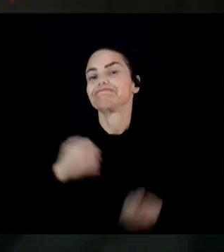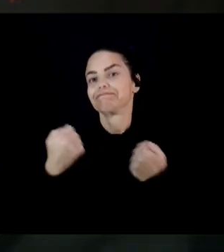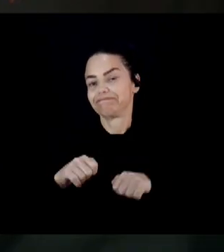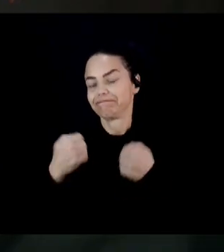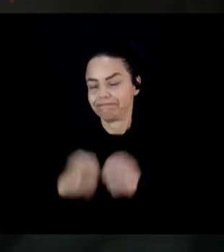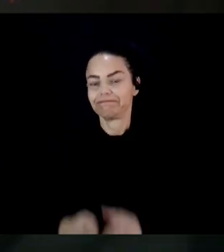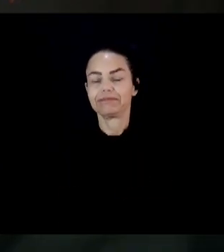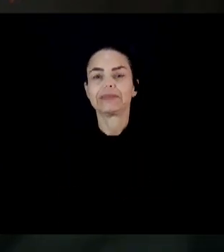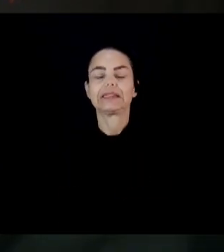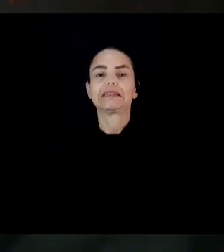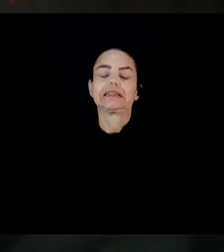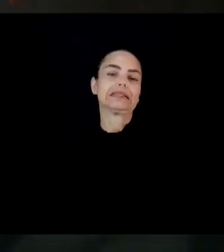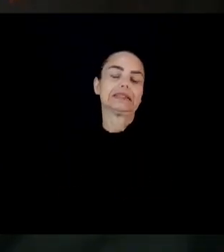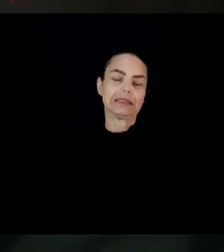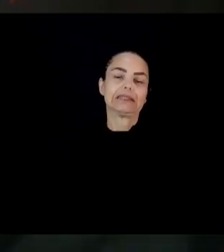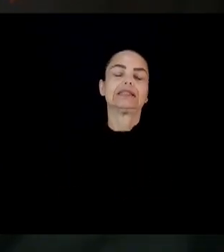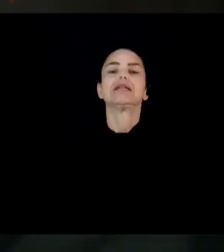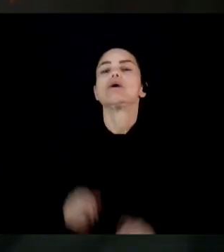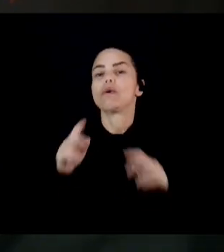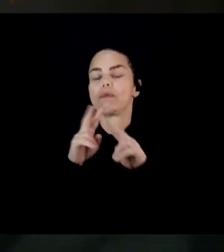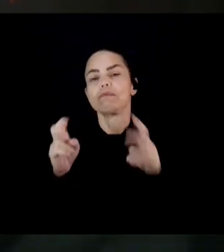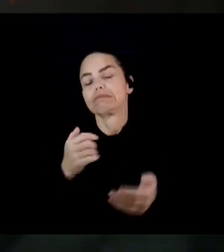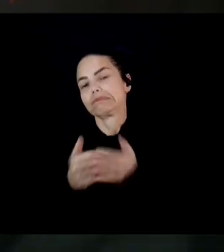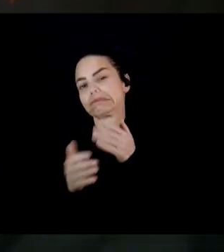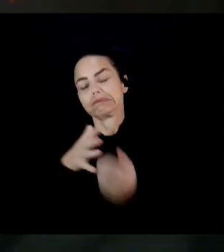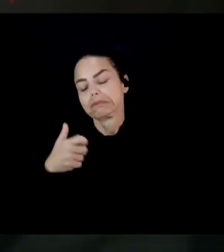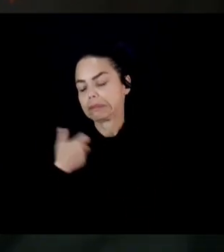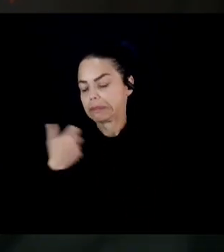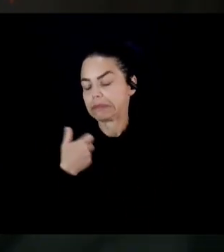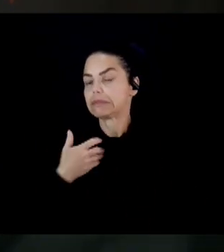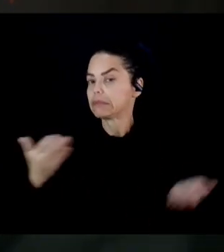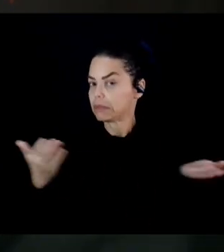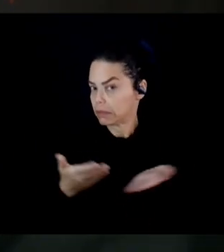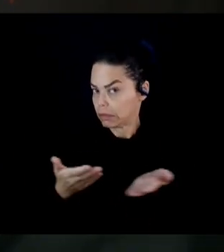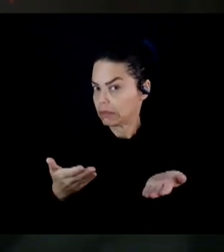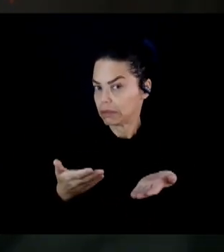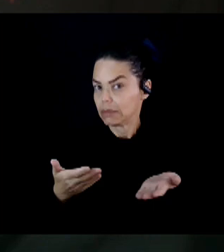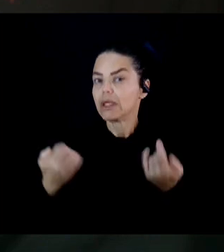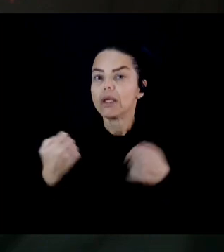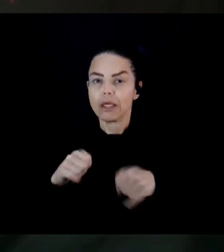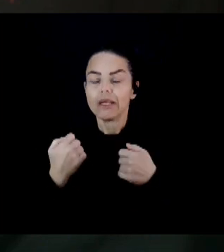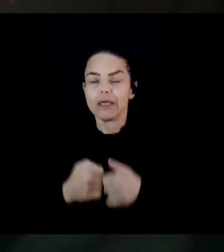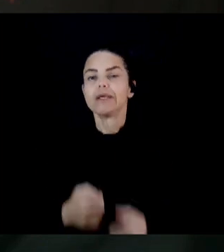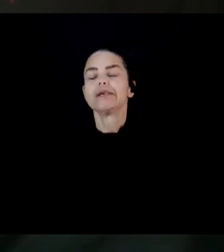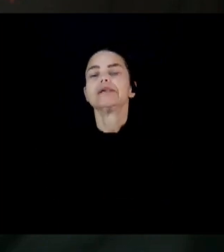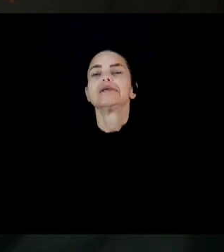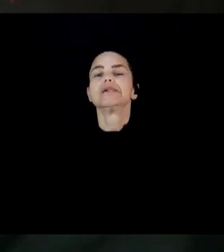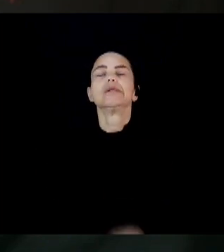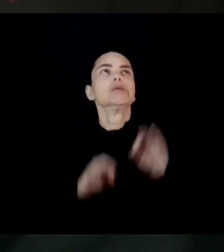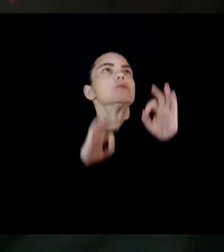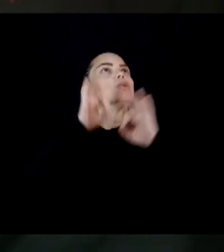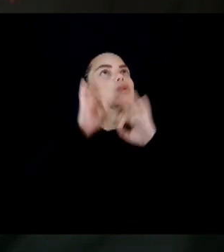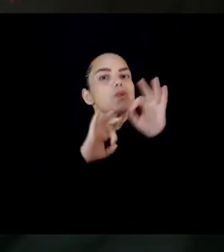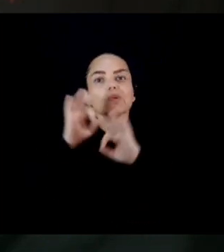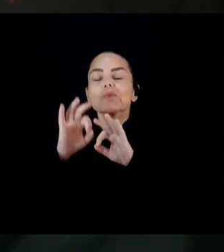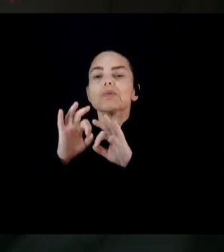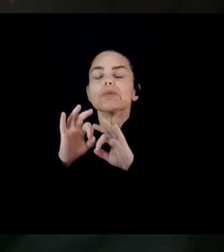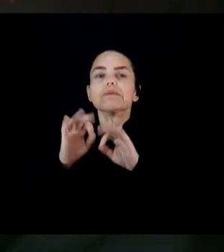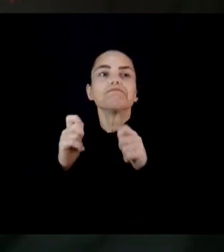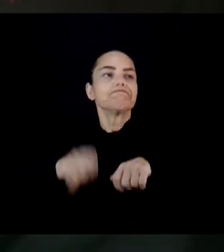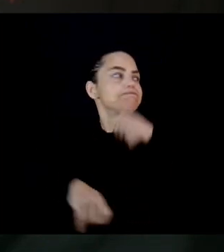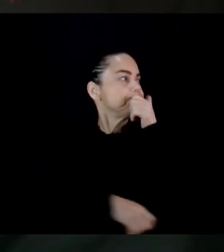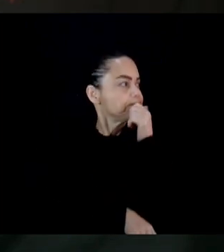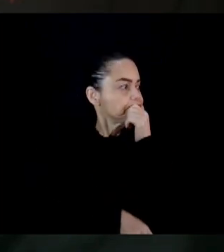isso, independente da idade que temos agora. Nós precisamos nos planejar. Mas será que é possível?